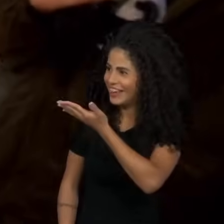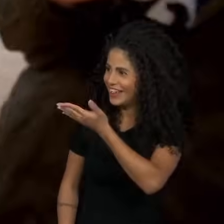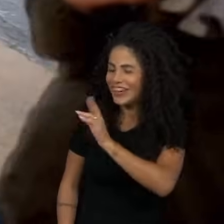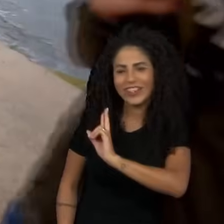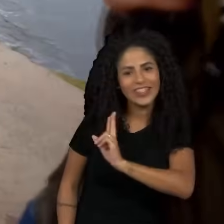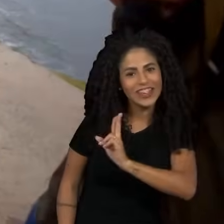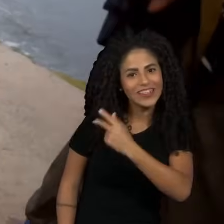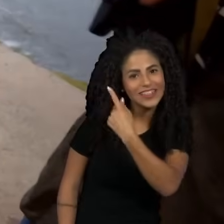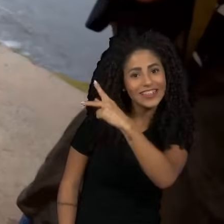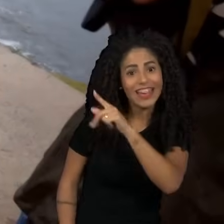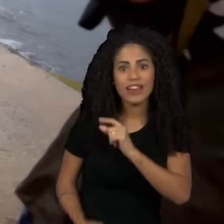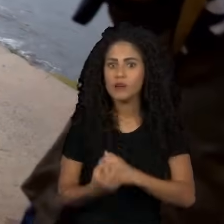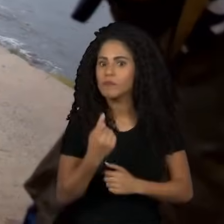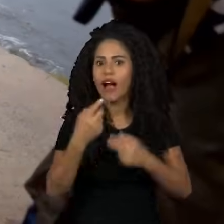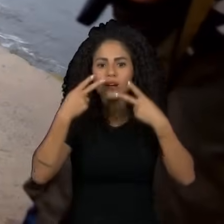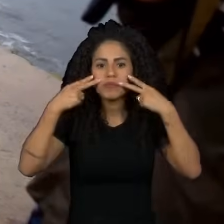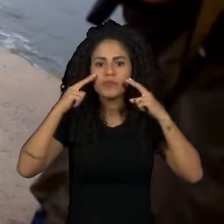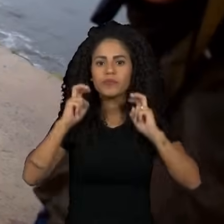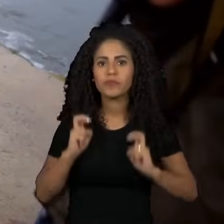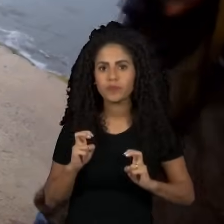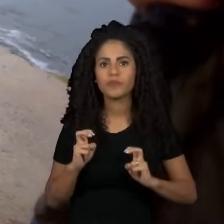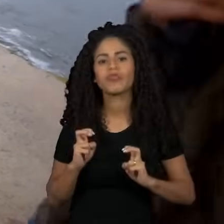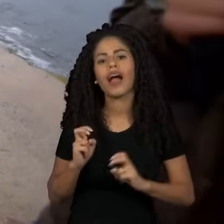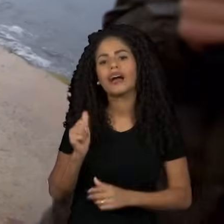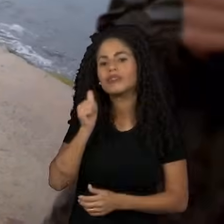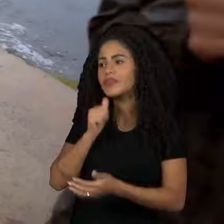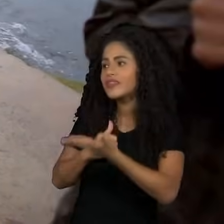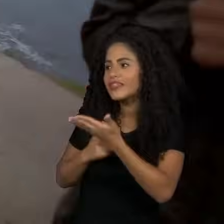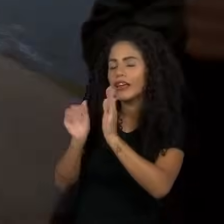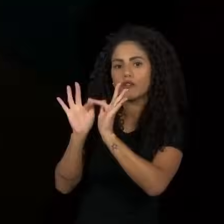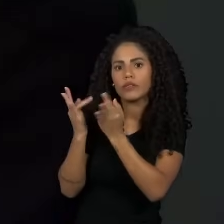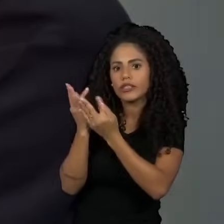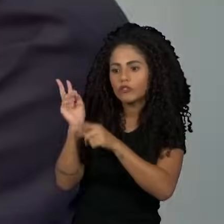É uma das capivaras, uma das famílias que a gente